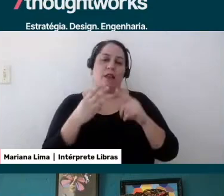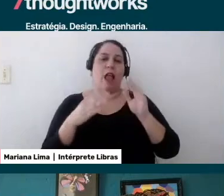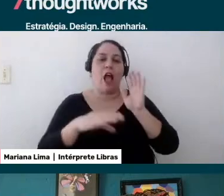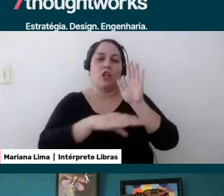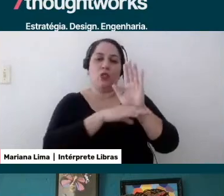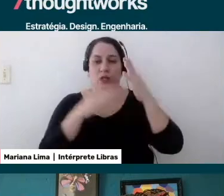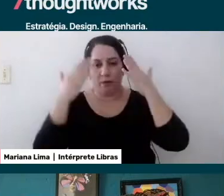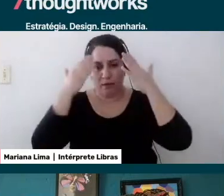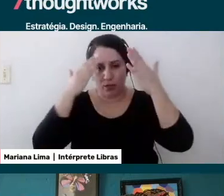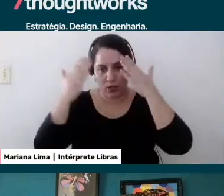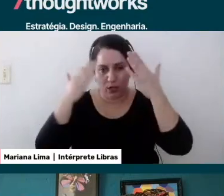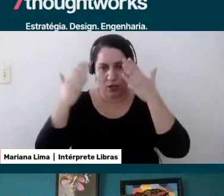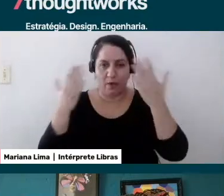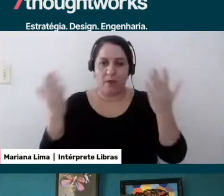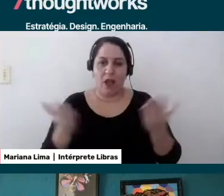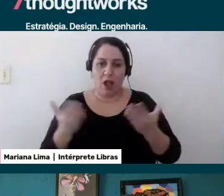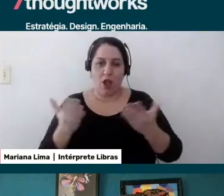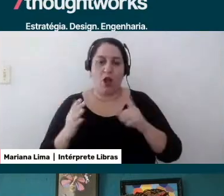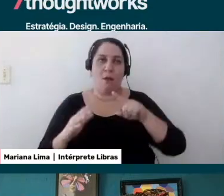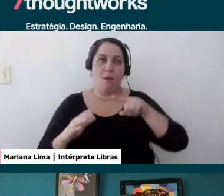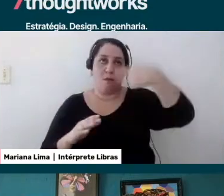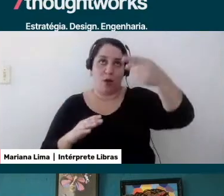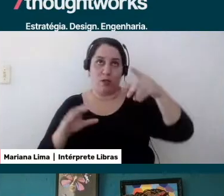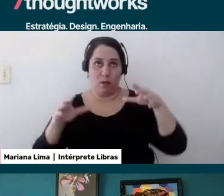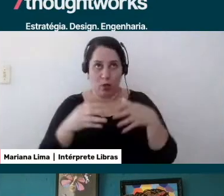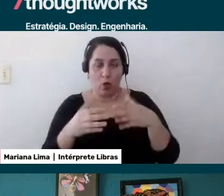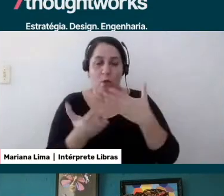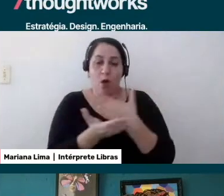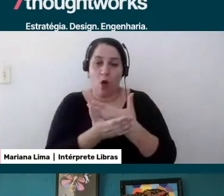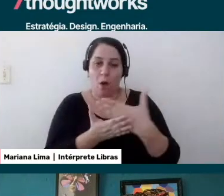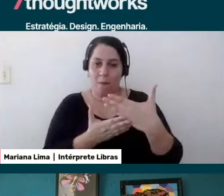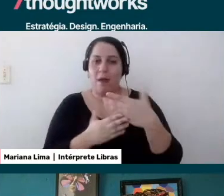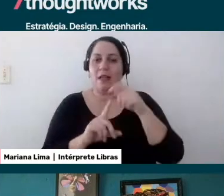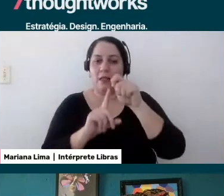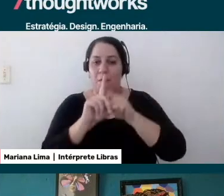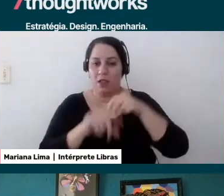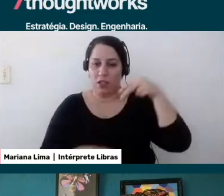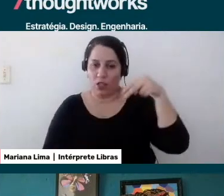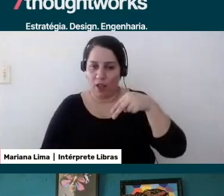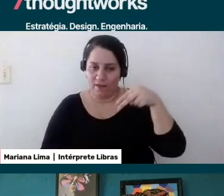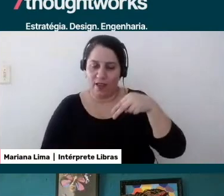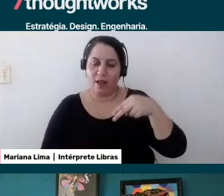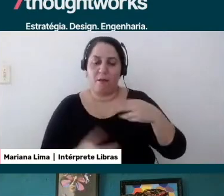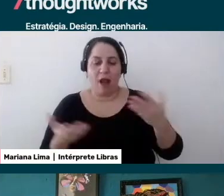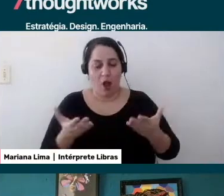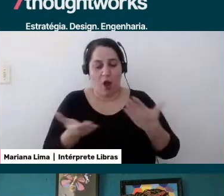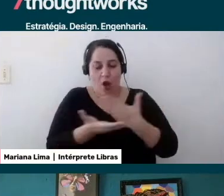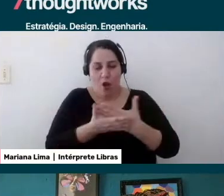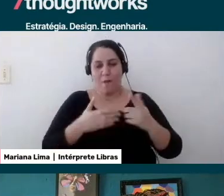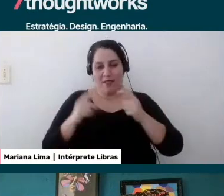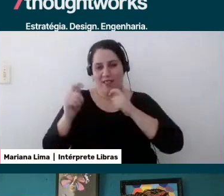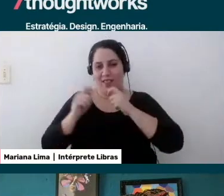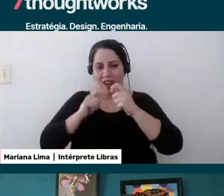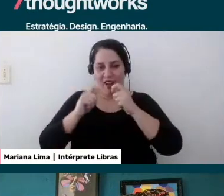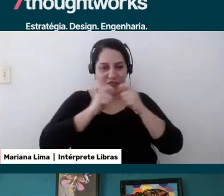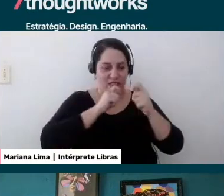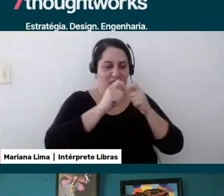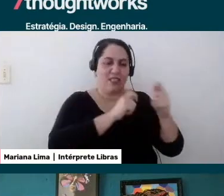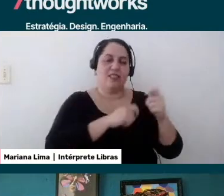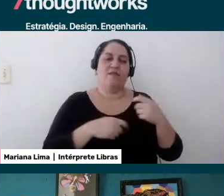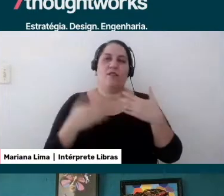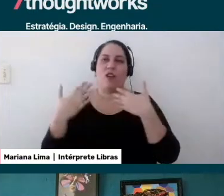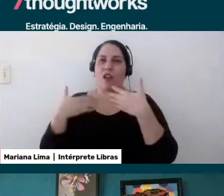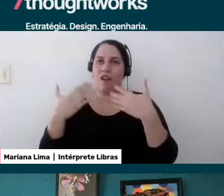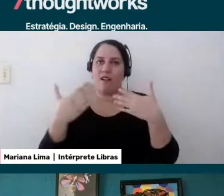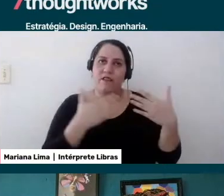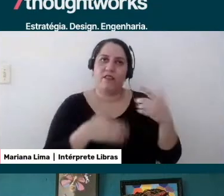gente está no processo de seleção da nossa próxima turma, que começa em novembro, e aí durante as entrevistas, no finalzinho ali, quando eu estou